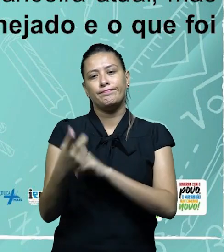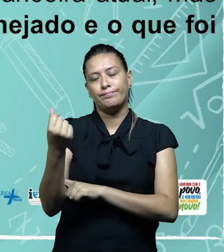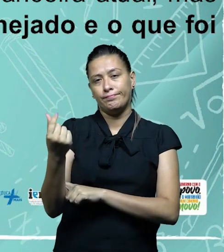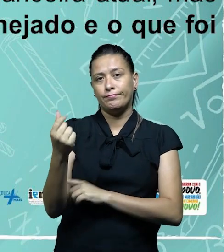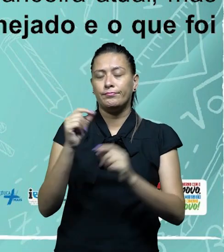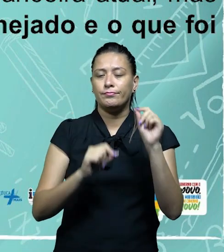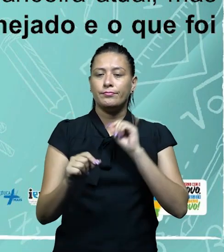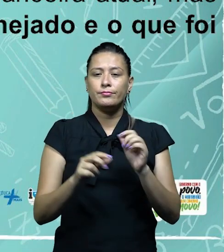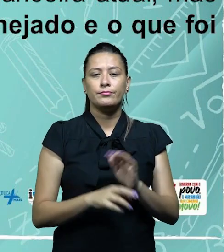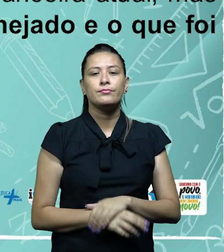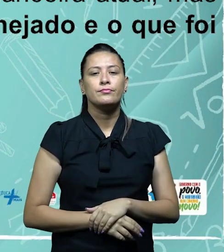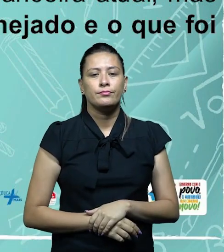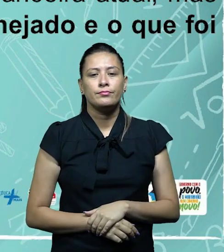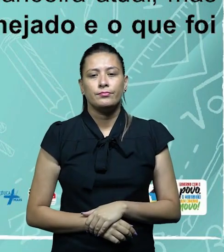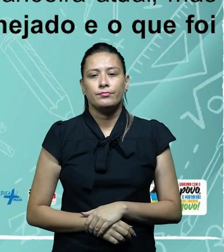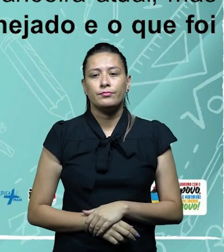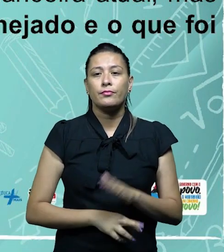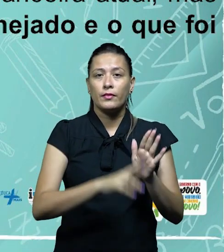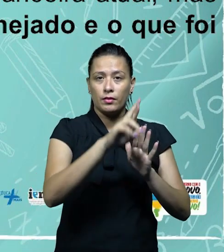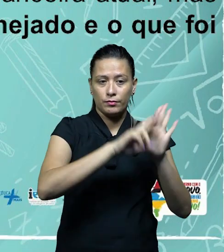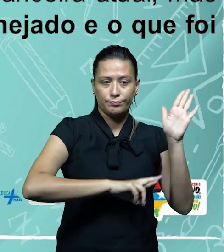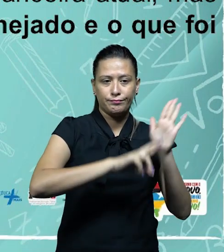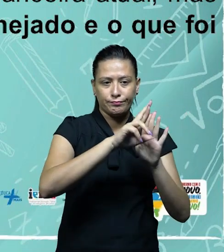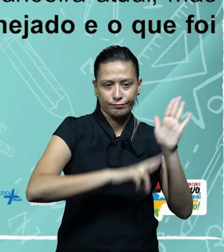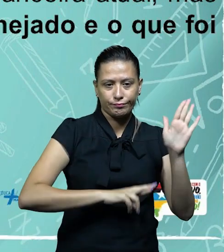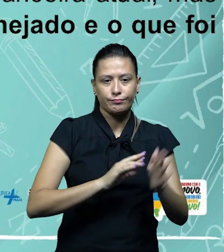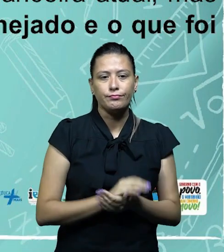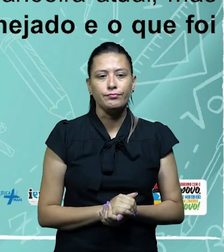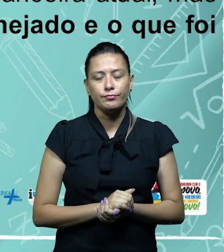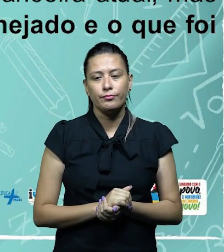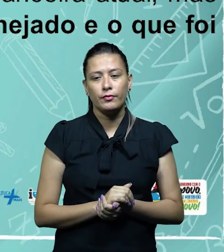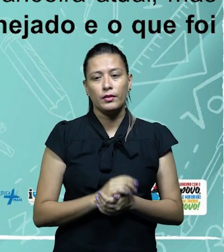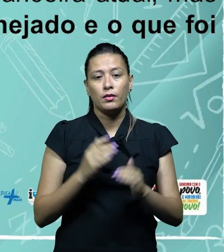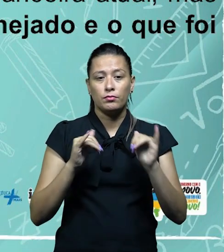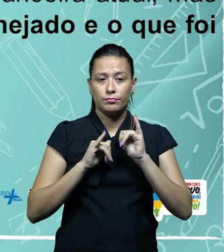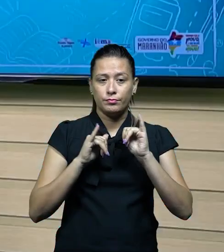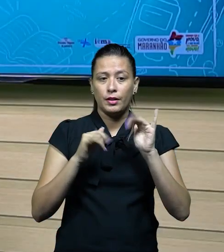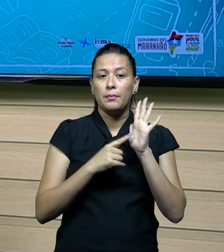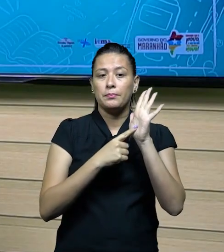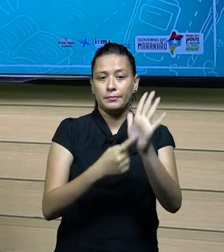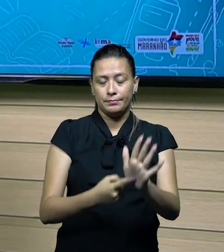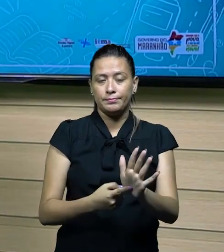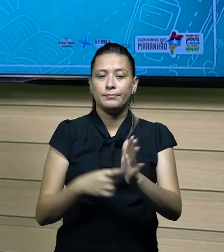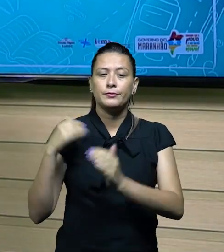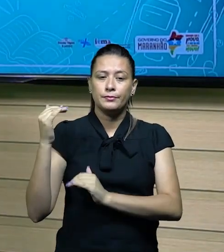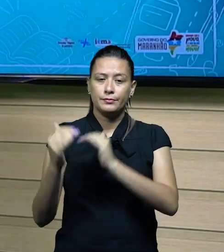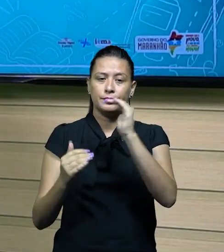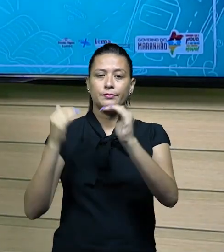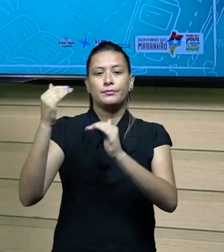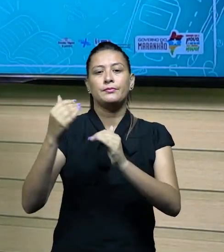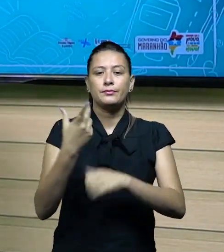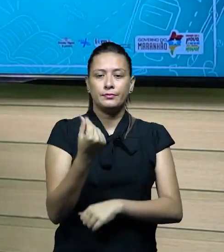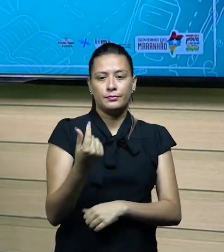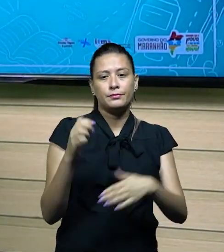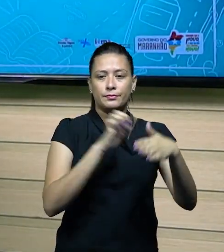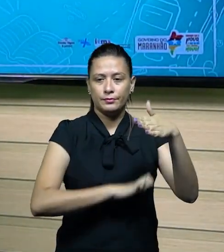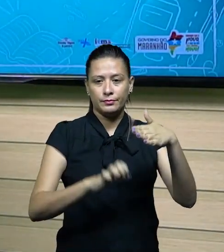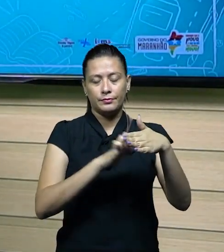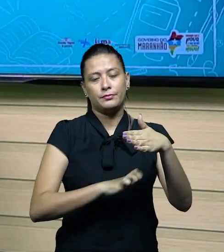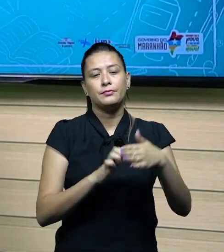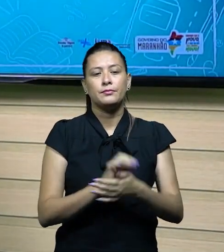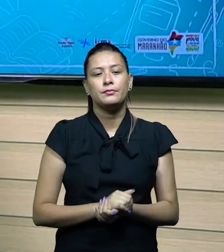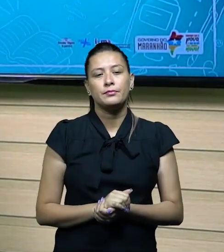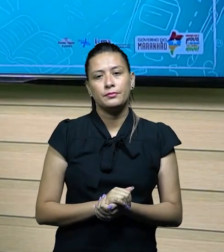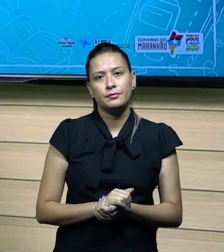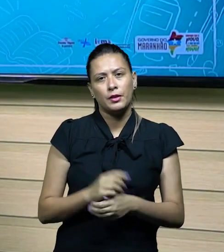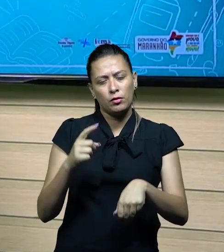que indica o desempenho financeiro da empresa em um determinado período de tempo, ou seja, vamos supor que o departamento financeiro fez um